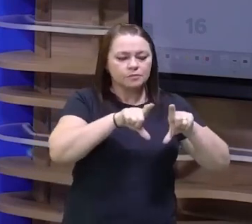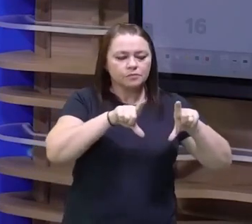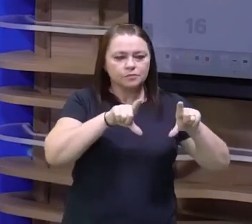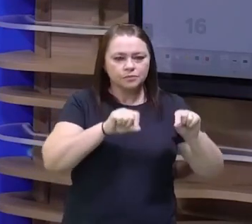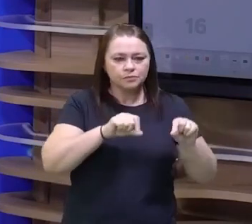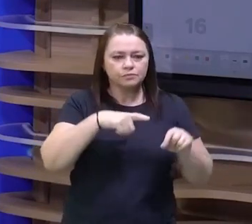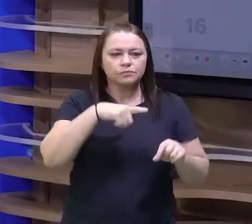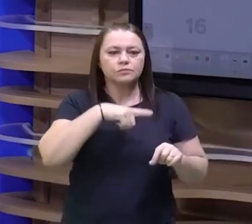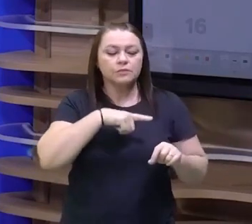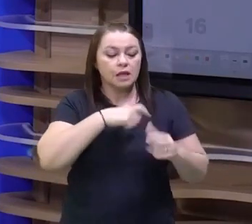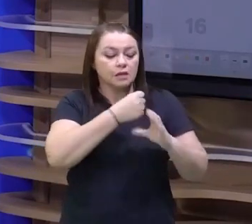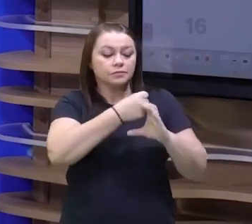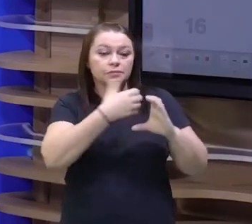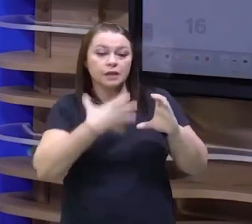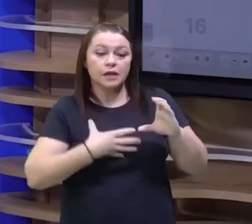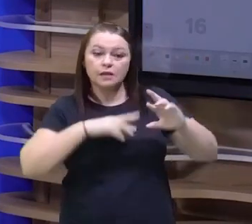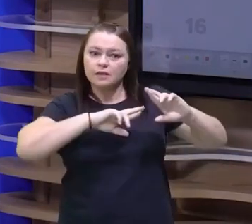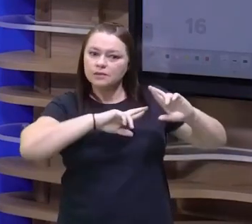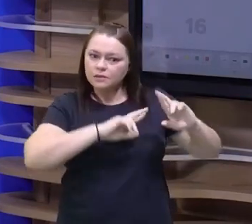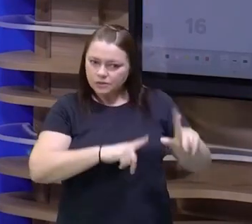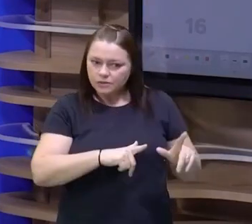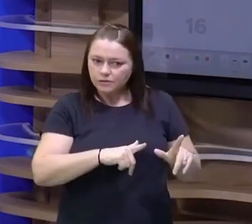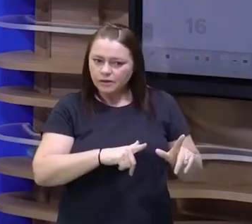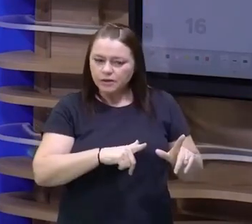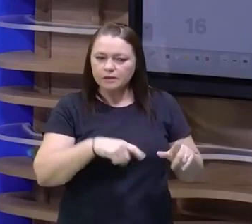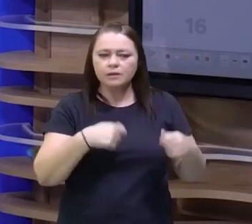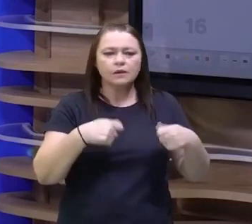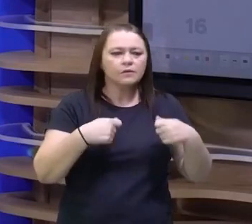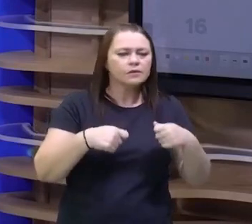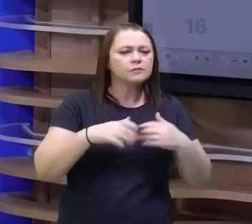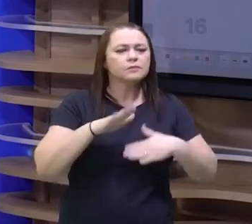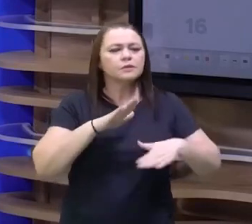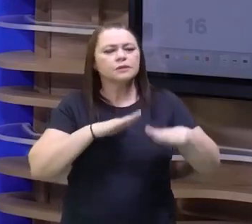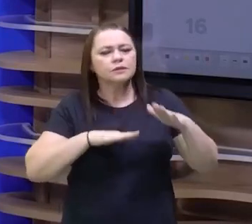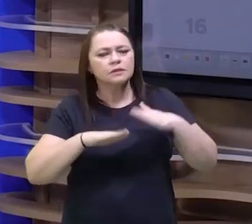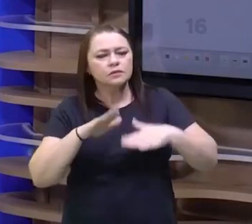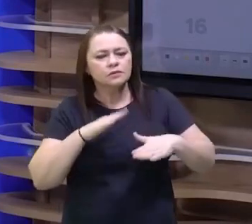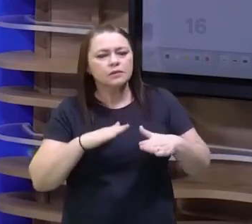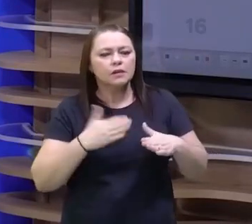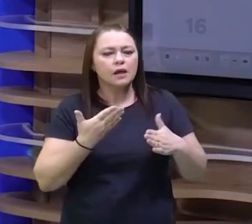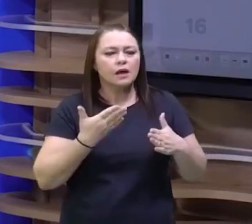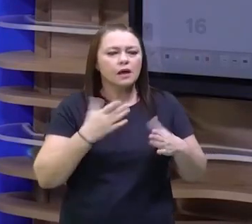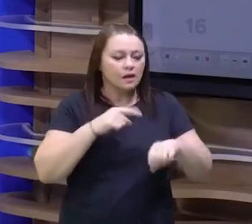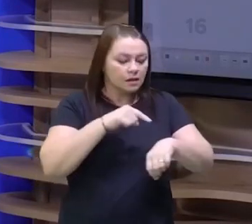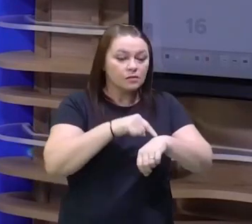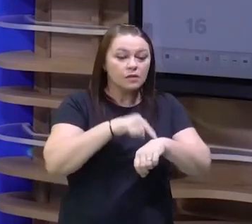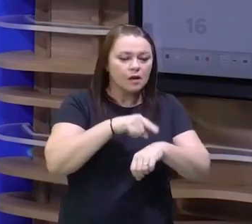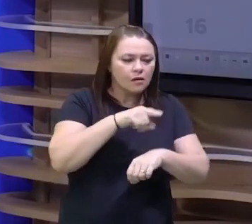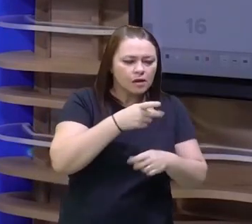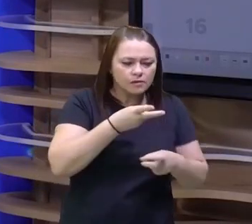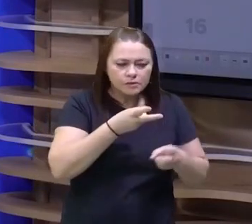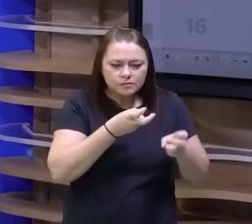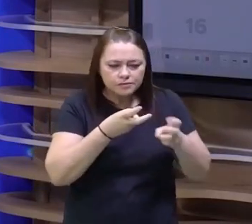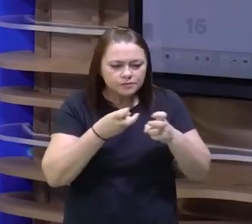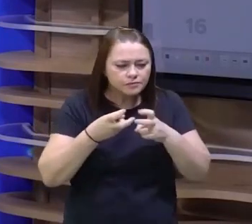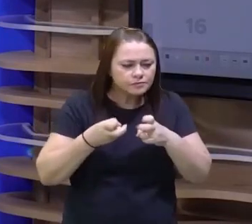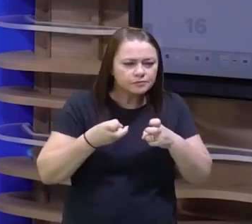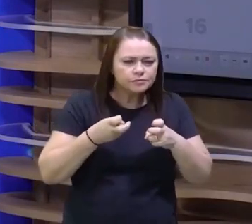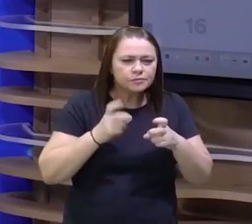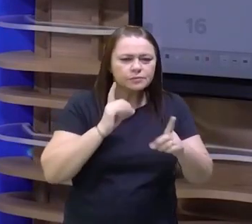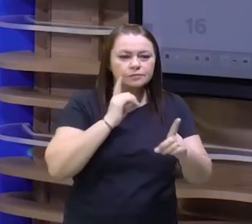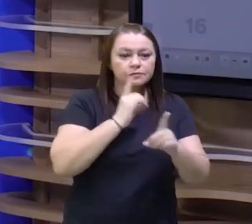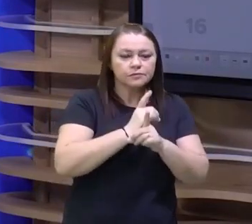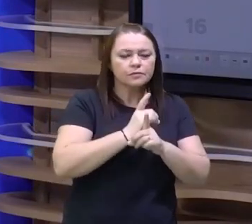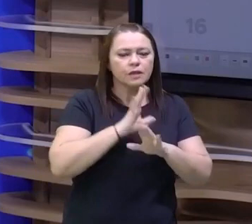diferente da outra, tá bom? Então, assim, você tem que tomar muito cuidado na hora de identificar essas figuras planas, tá certo? Faça